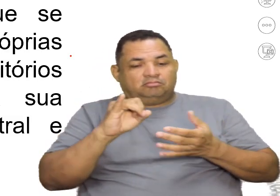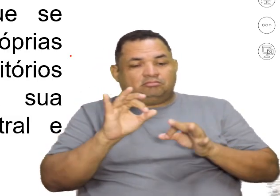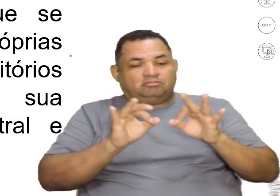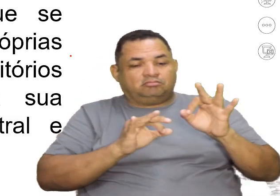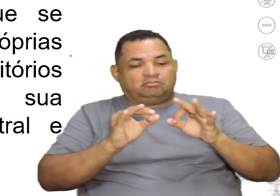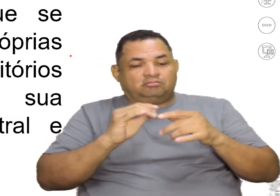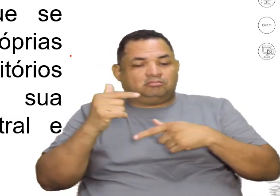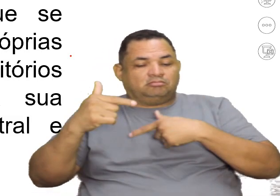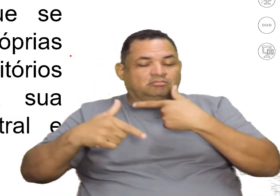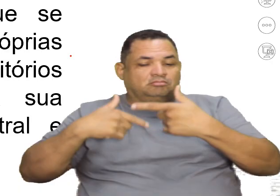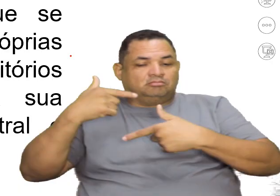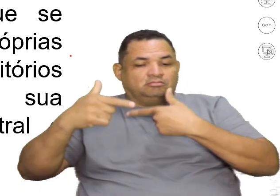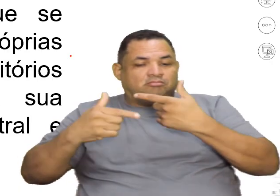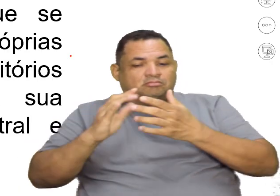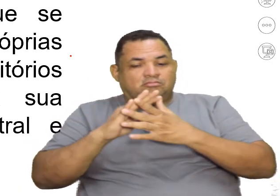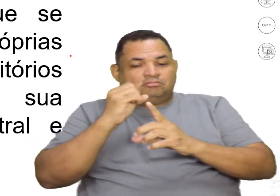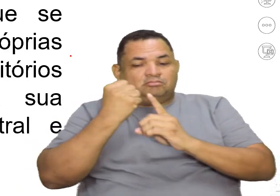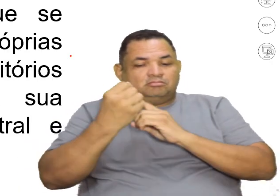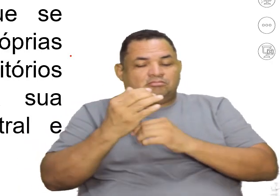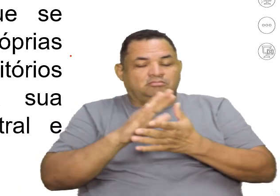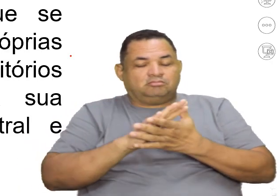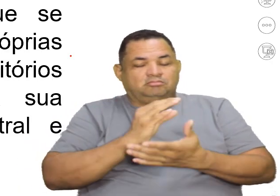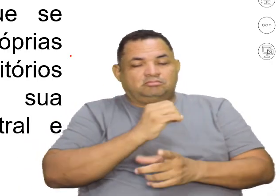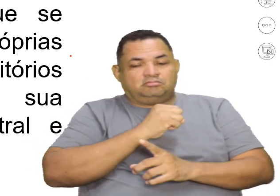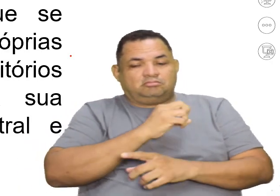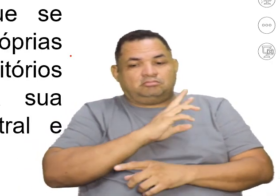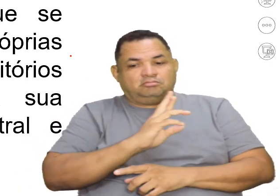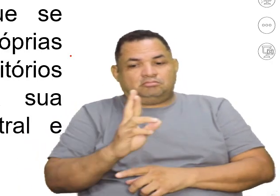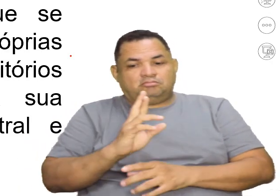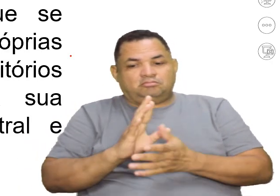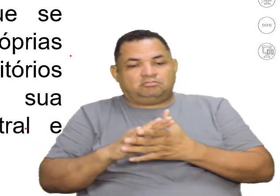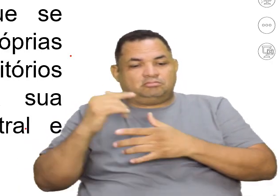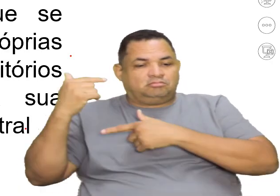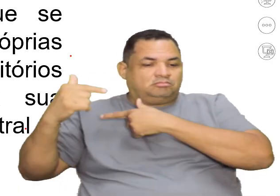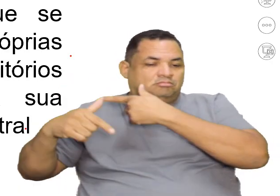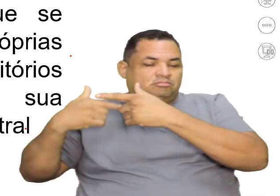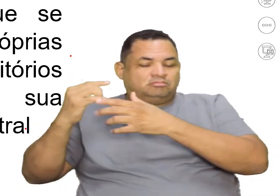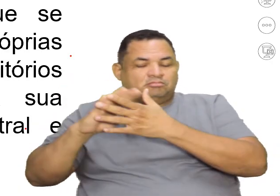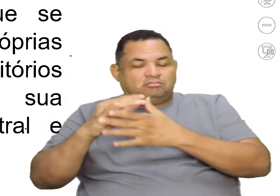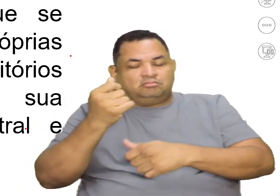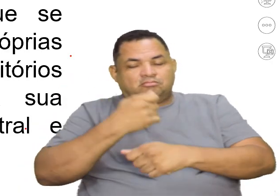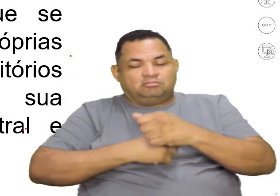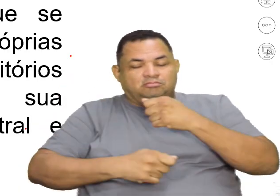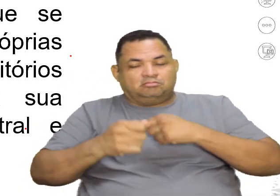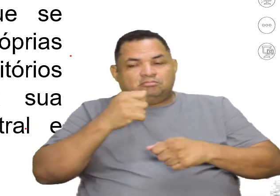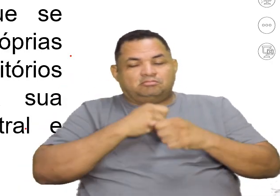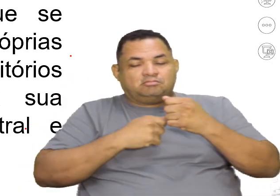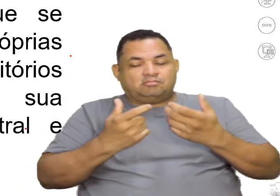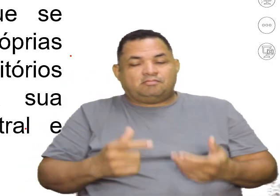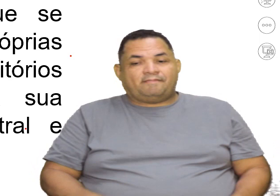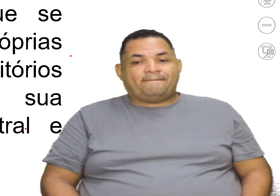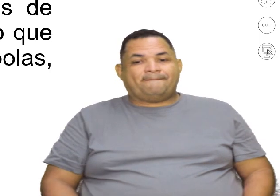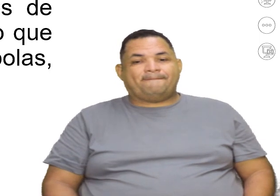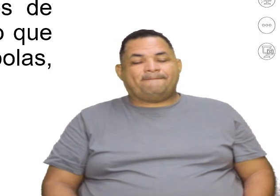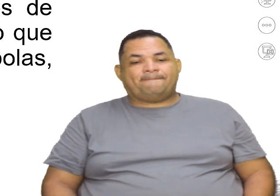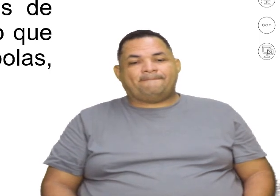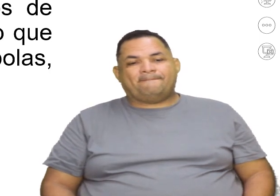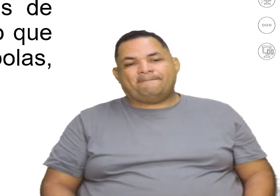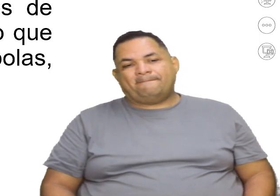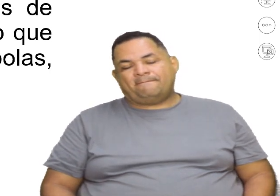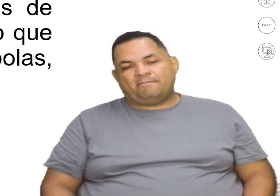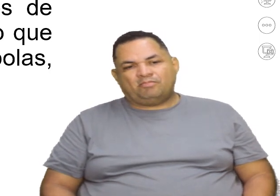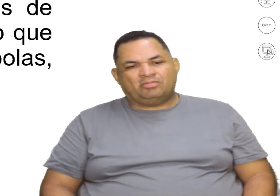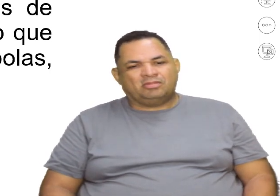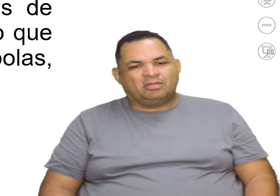sua reprodução cultural, social, religiosa, ancestral e econômica? Vocês vão marcar que